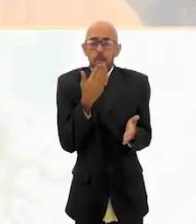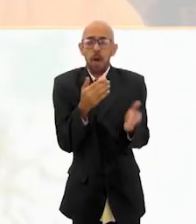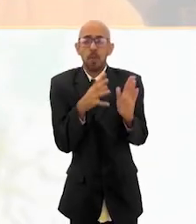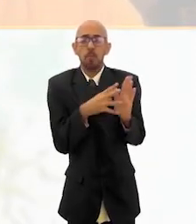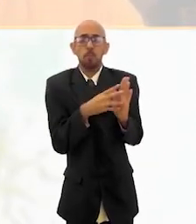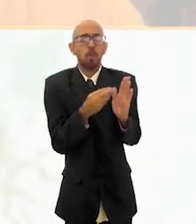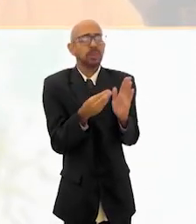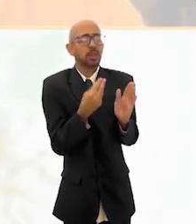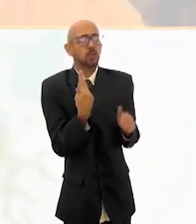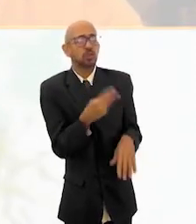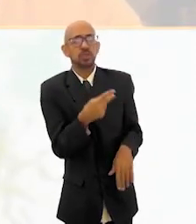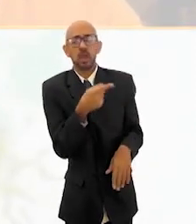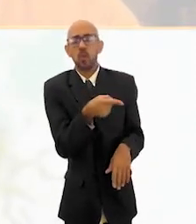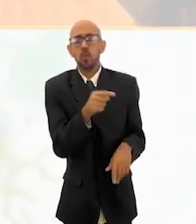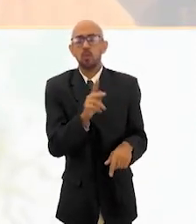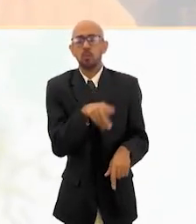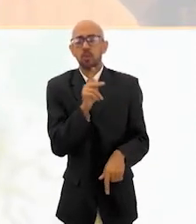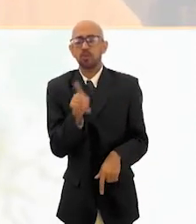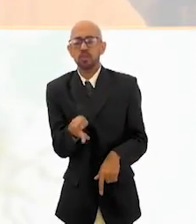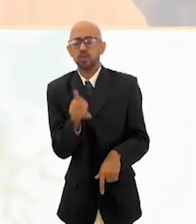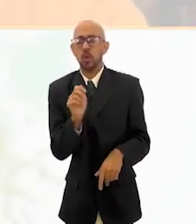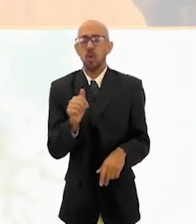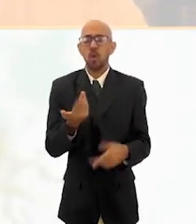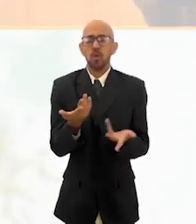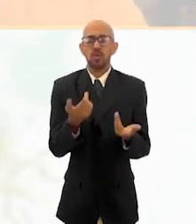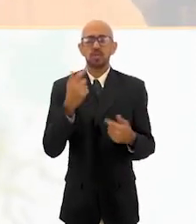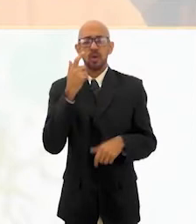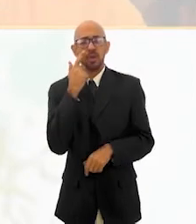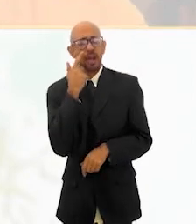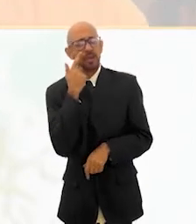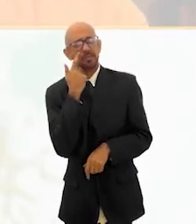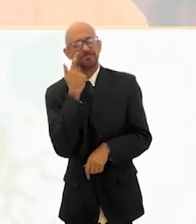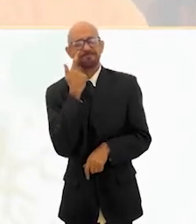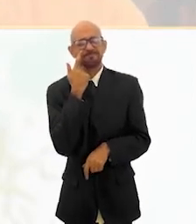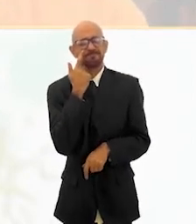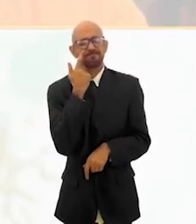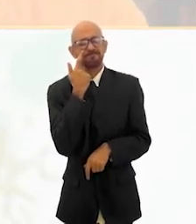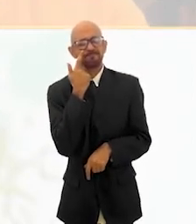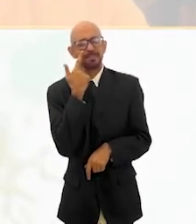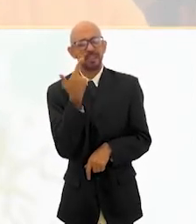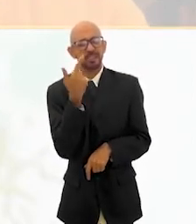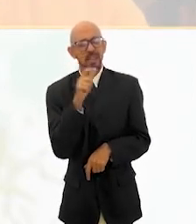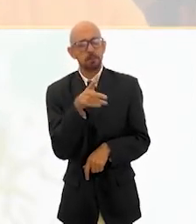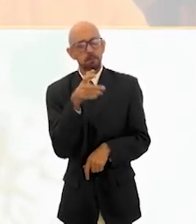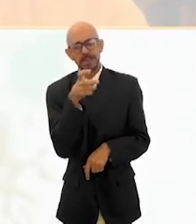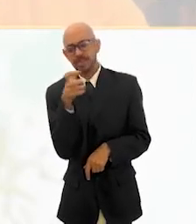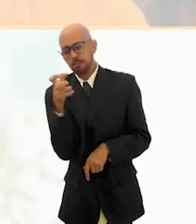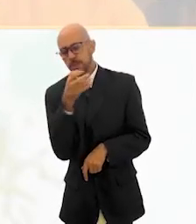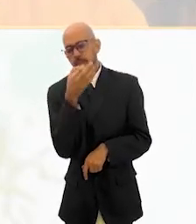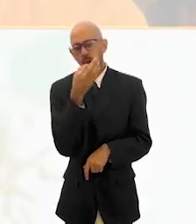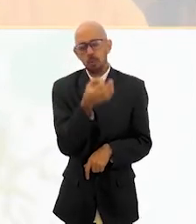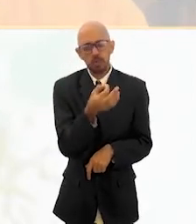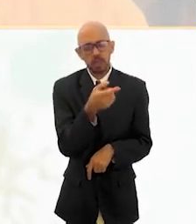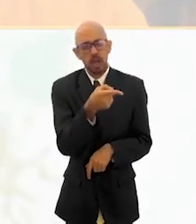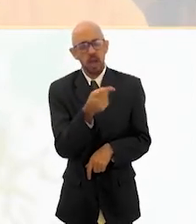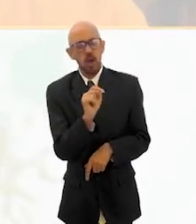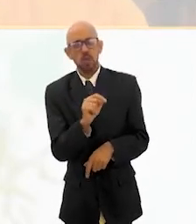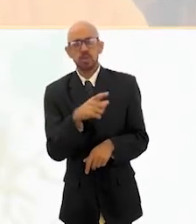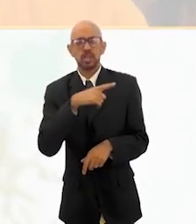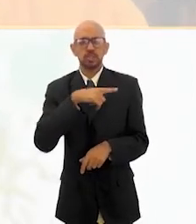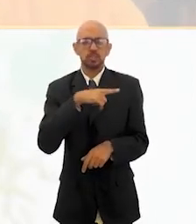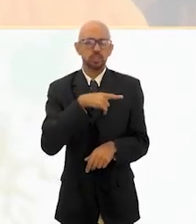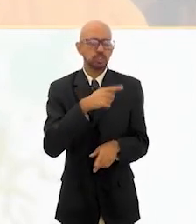Aquela pessoa, aquele professor, ou enfim, que você olhava e falava assim, que você escutava mais, que você prestava